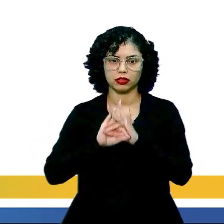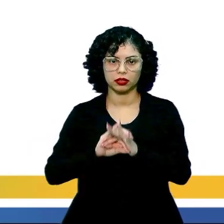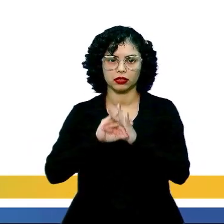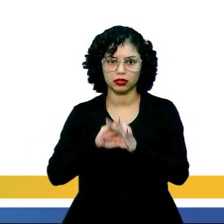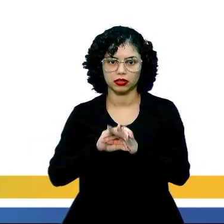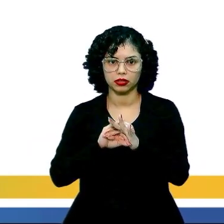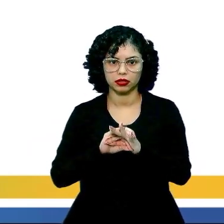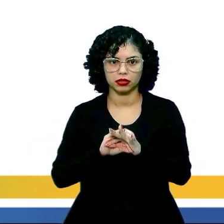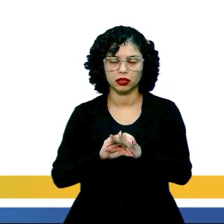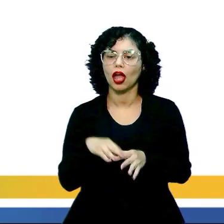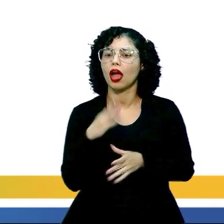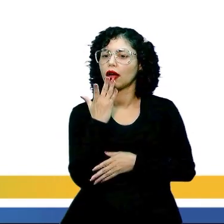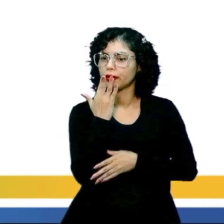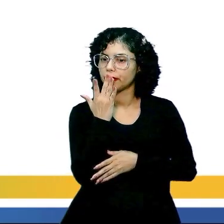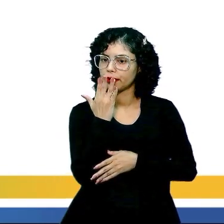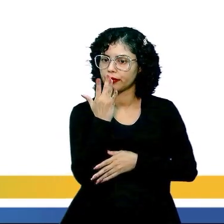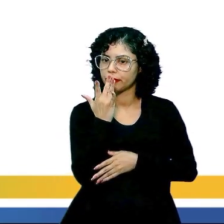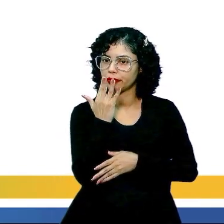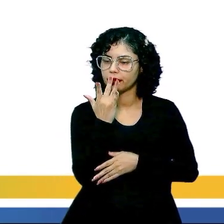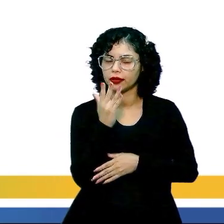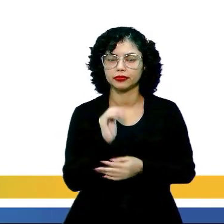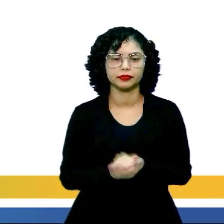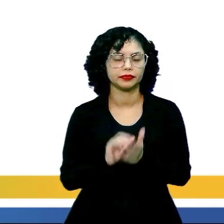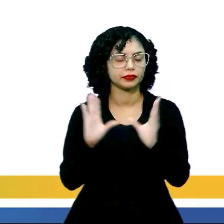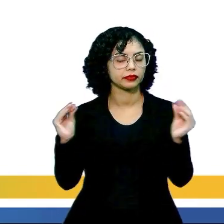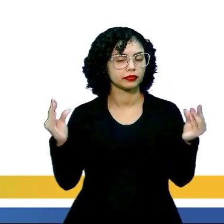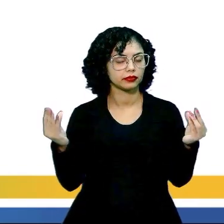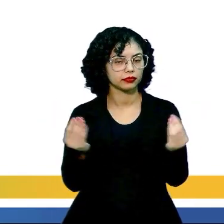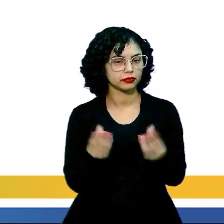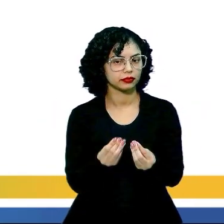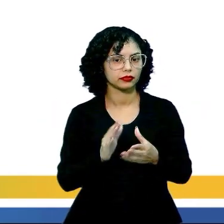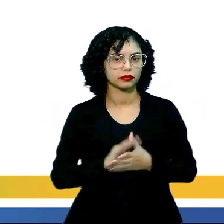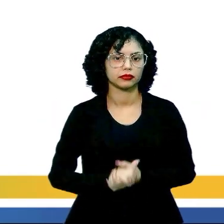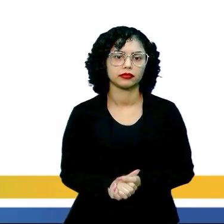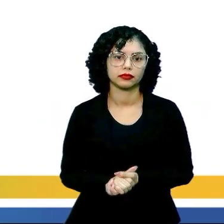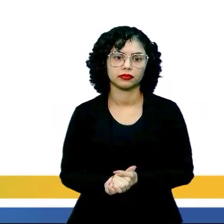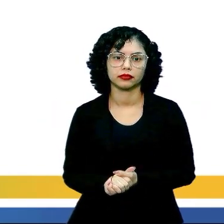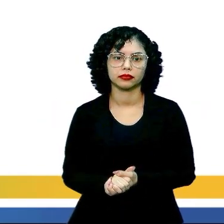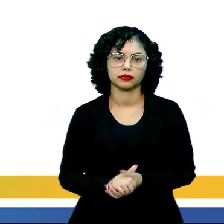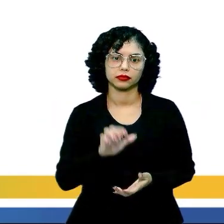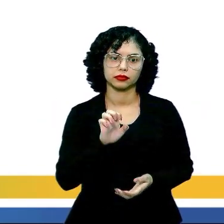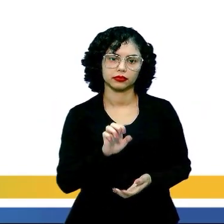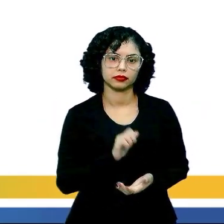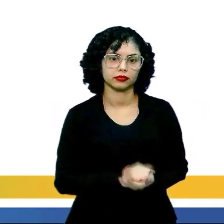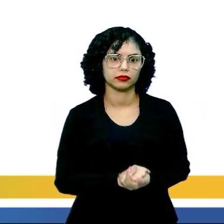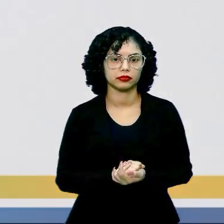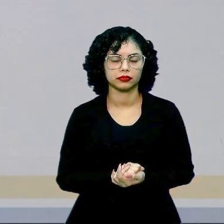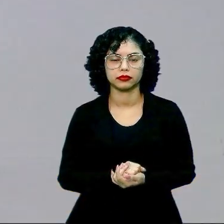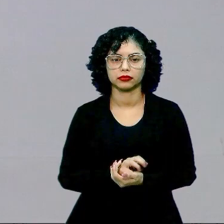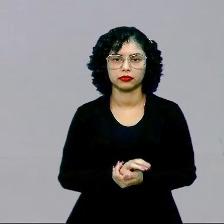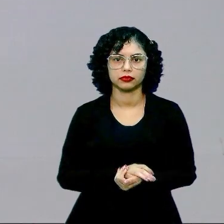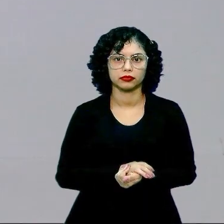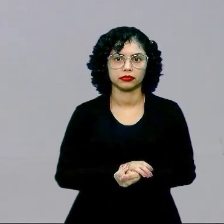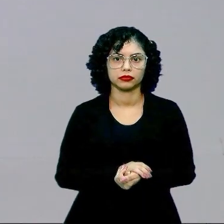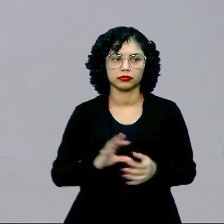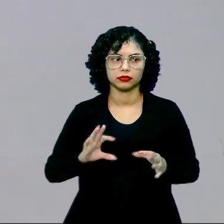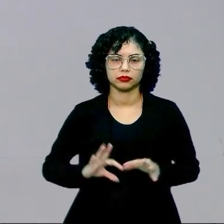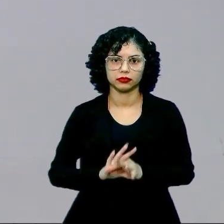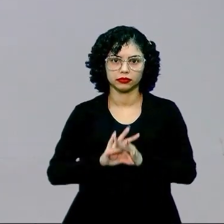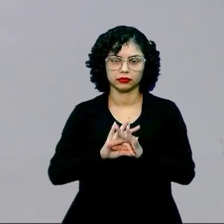à coloração das substâncias. E a E está relacionada com as